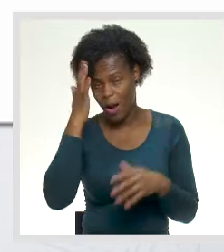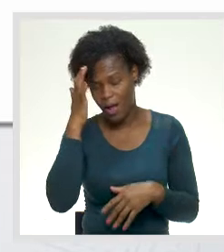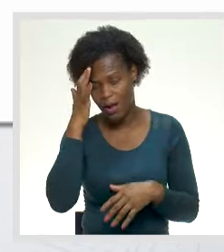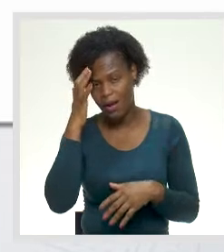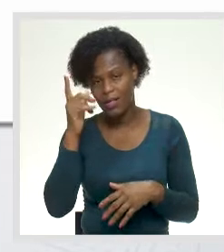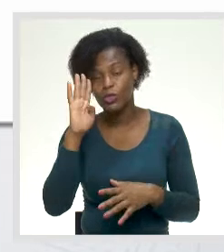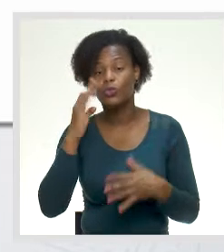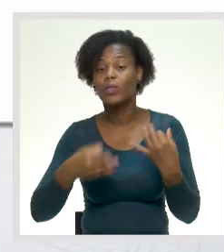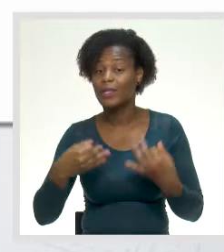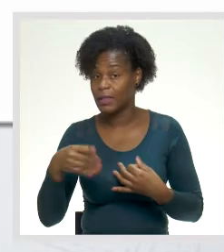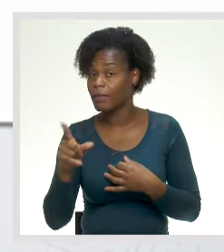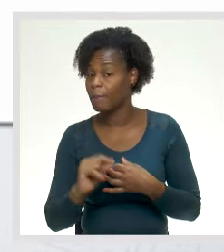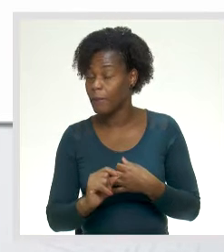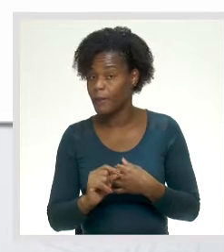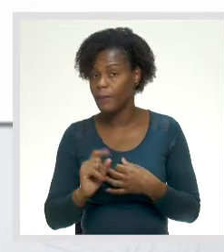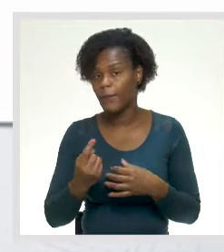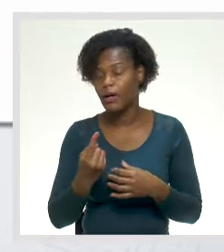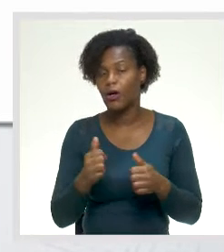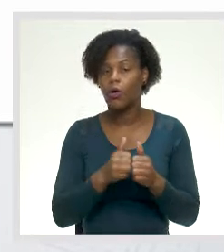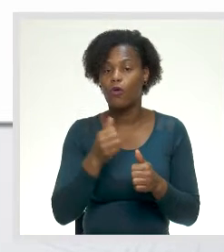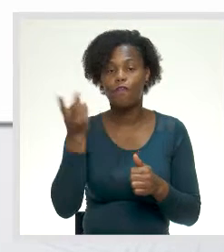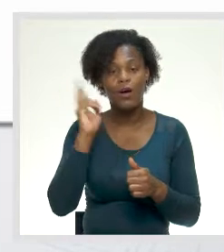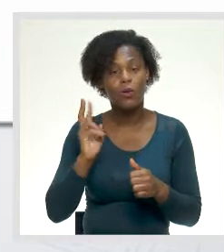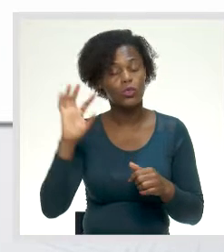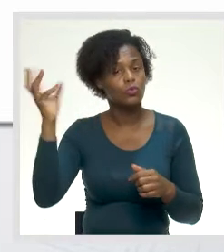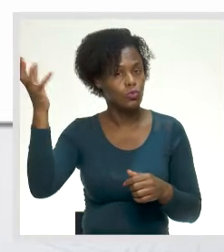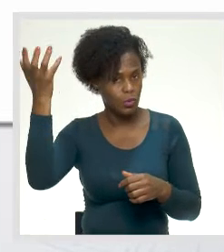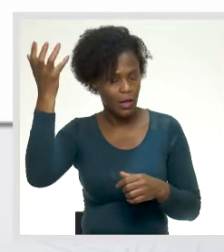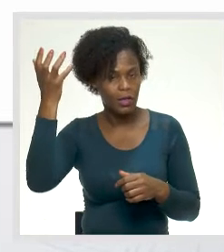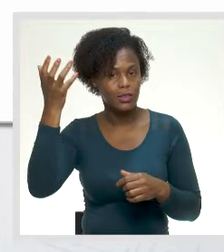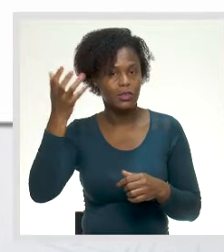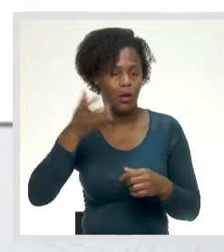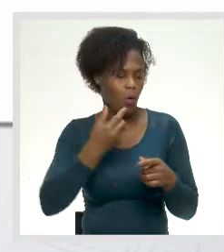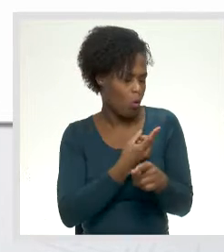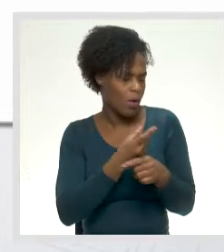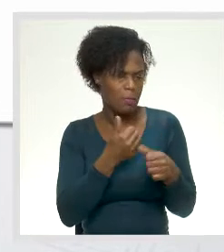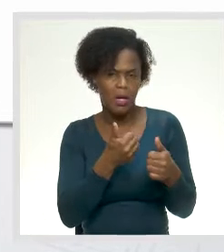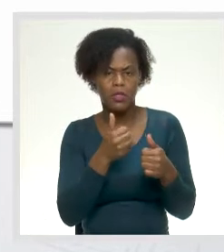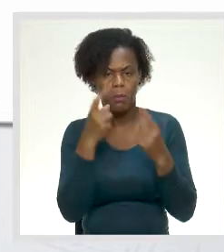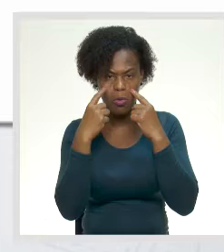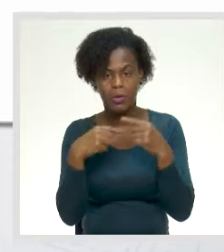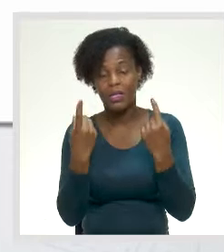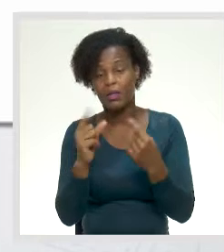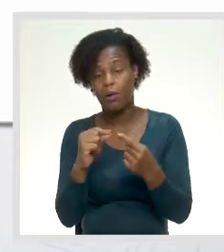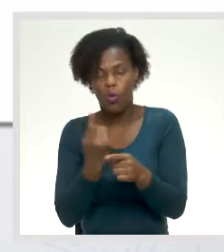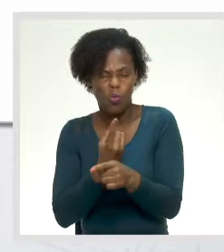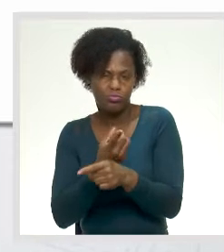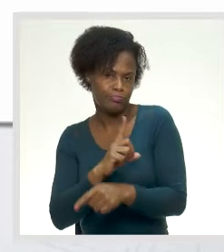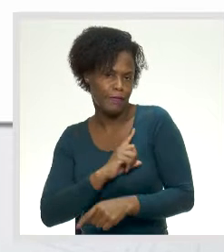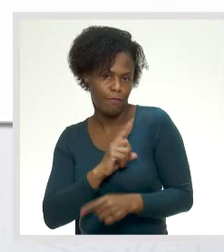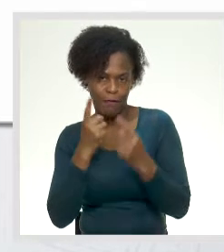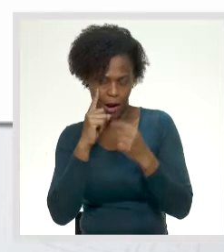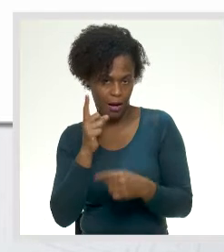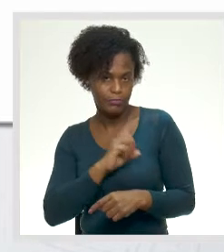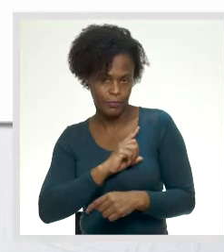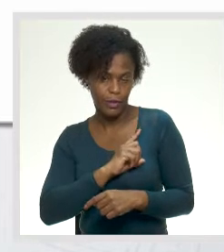morais e jurídicas e para com os valores culturais, bens públicos e privados, etc.